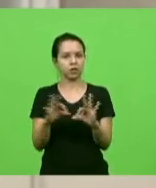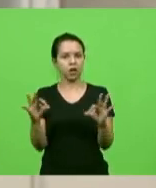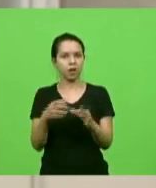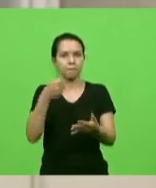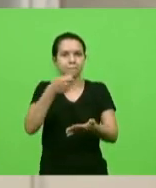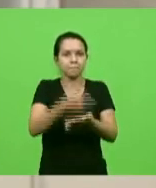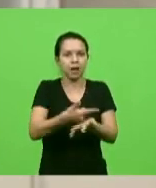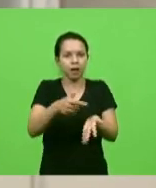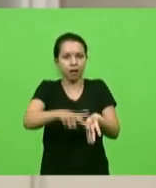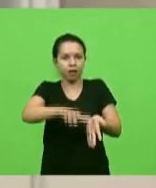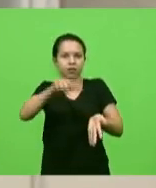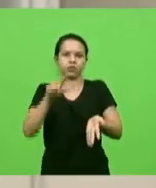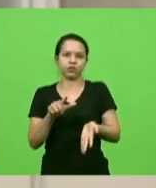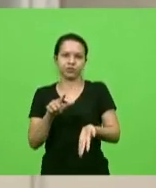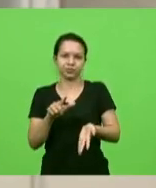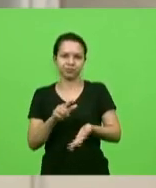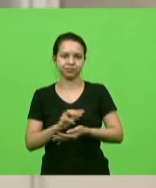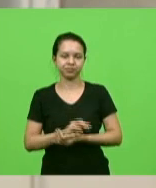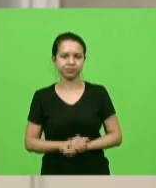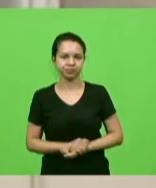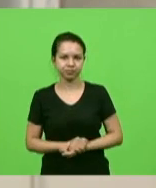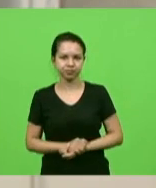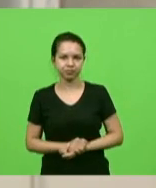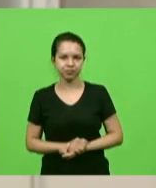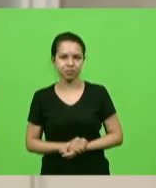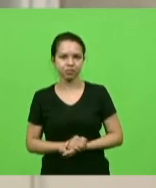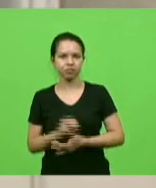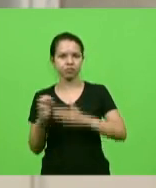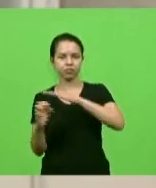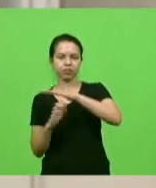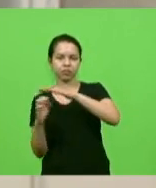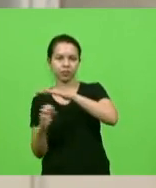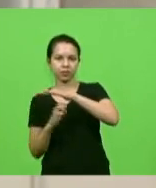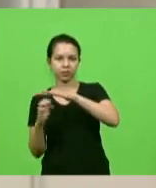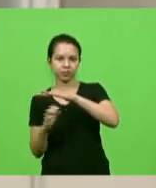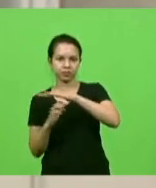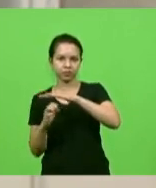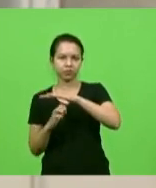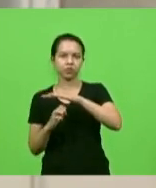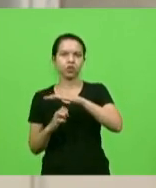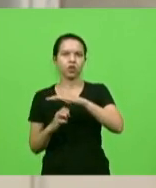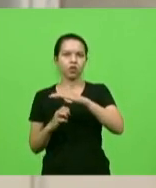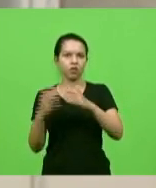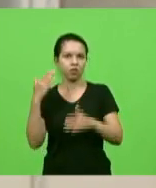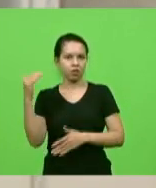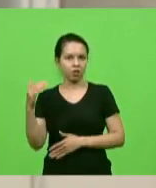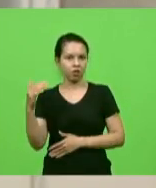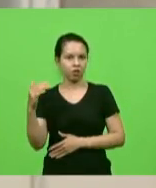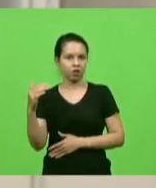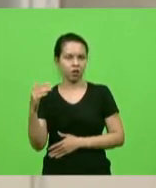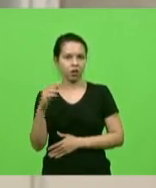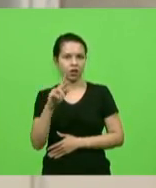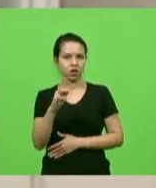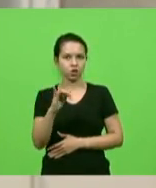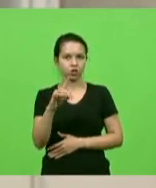se paga antecipadamente é uma empresa ter reconhecida idoneidade